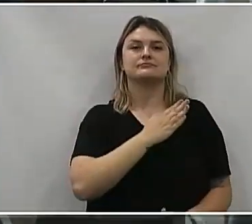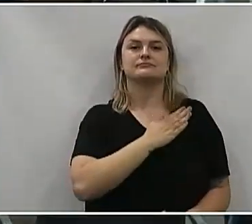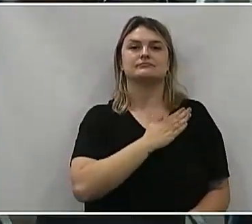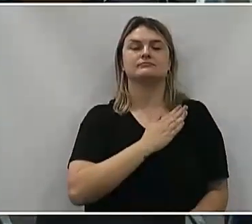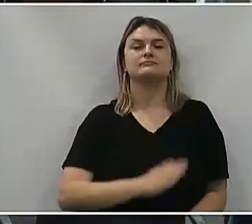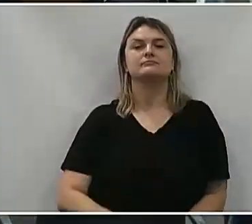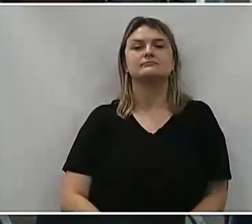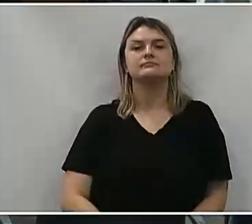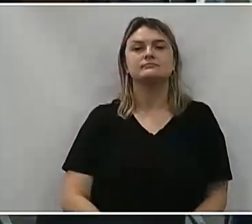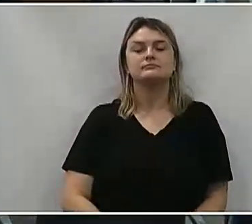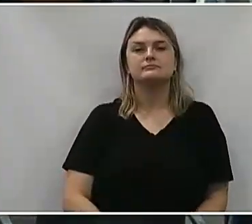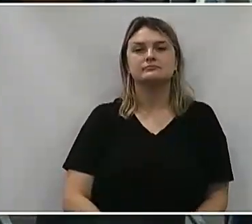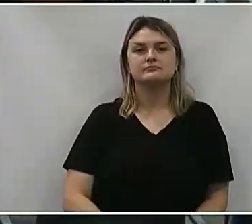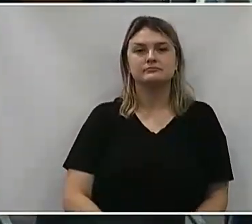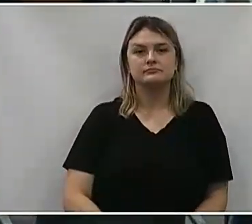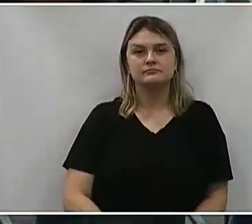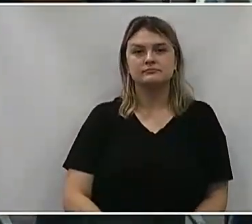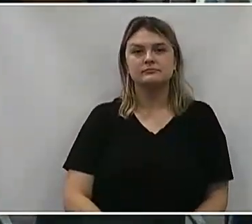brasileiro.